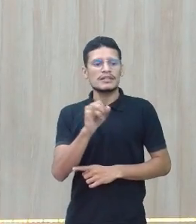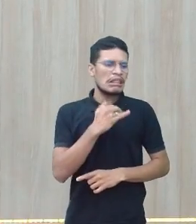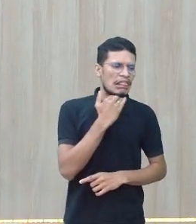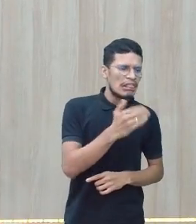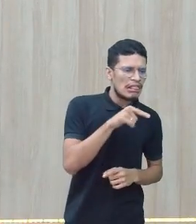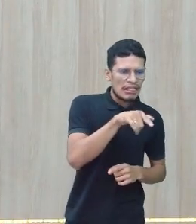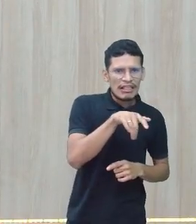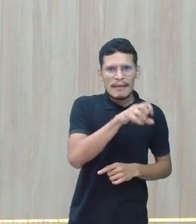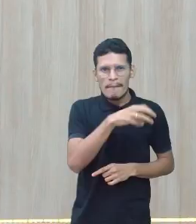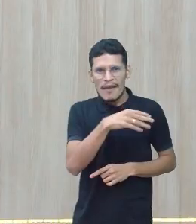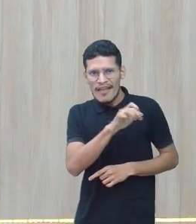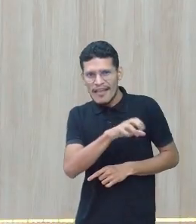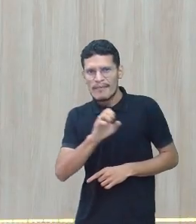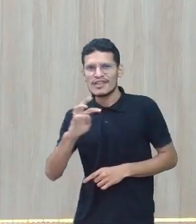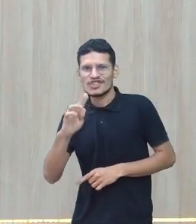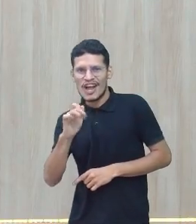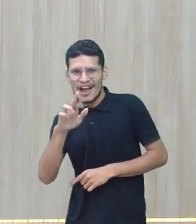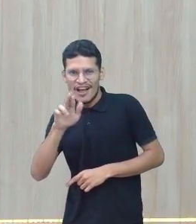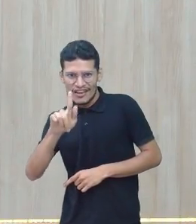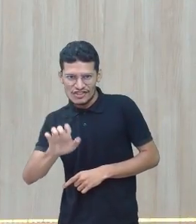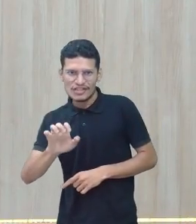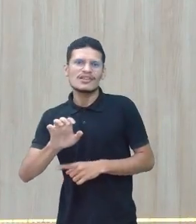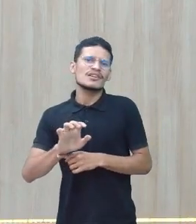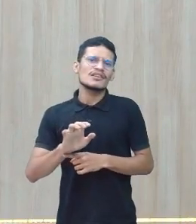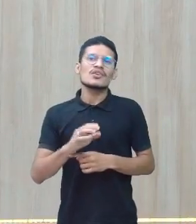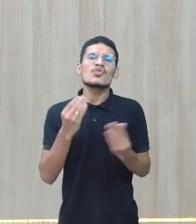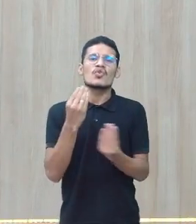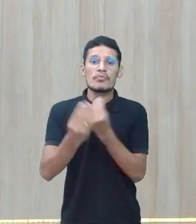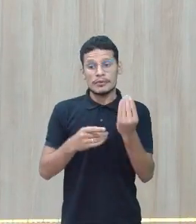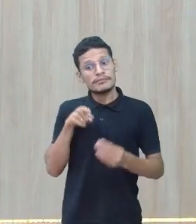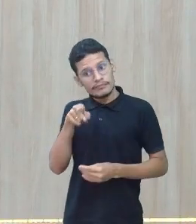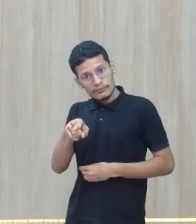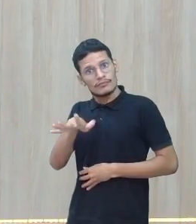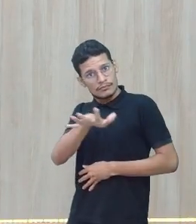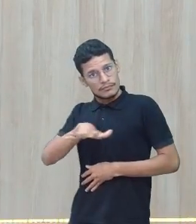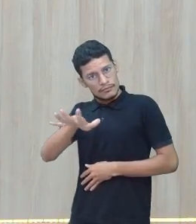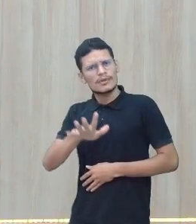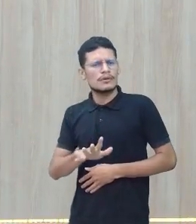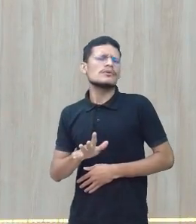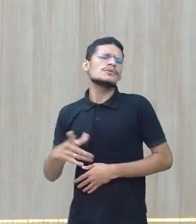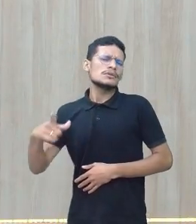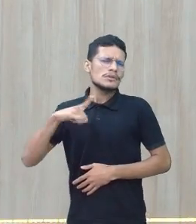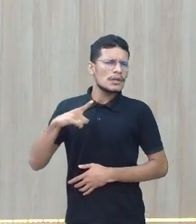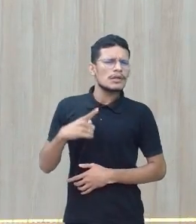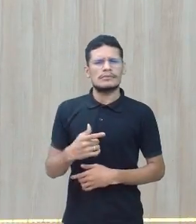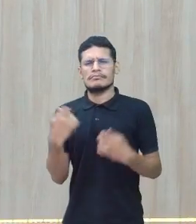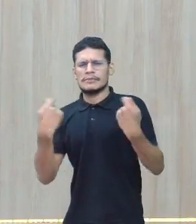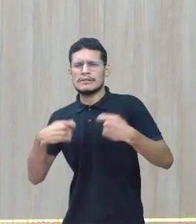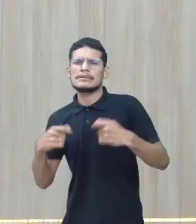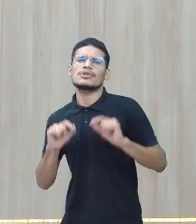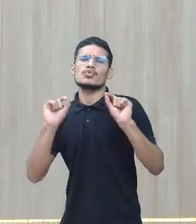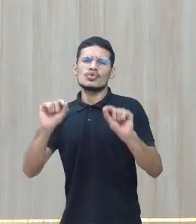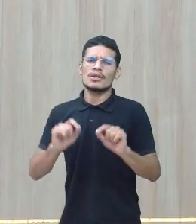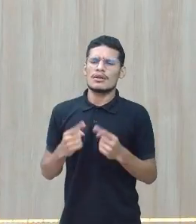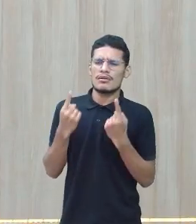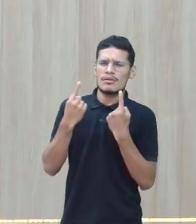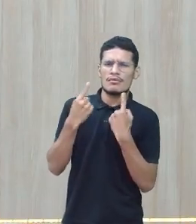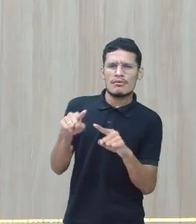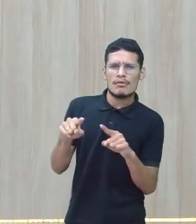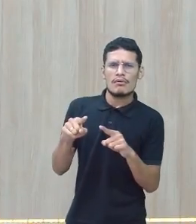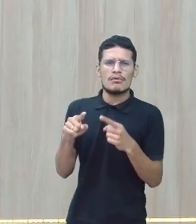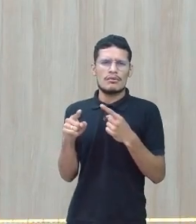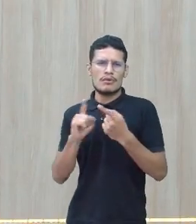humor. A charge, a gente até consegue pensar assim, não, a charge precisa ter esse ponto mais crítico,